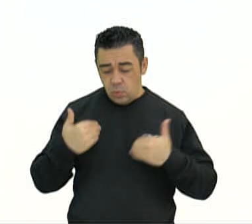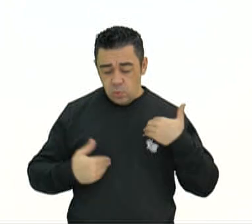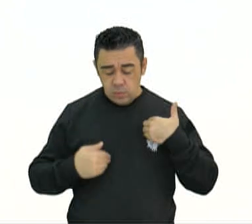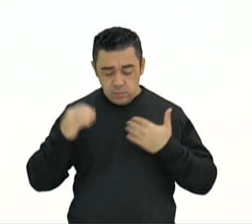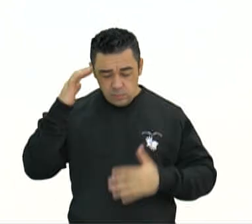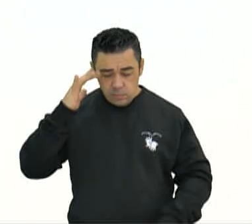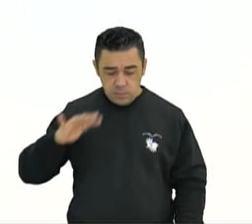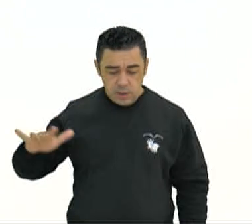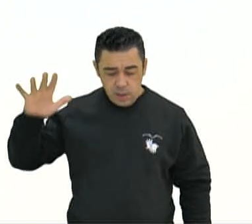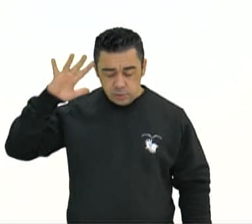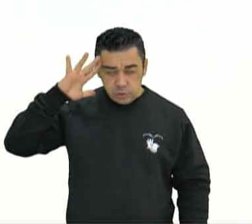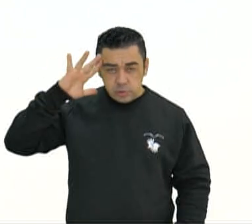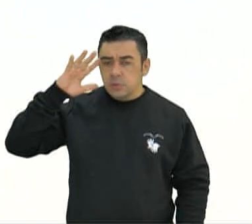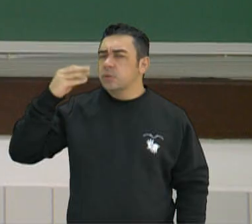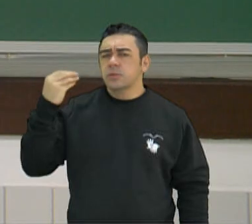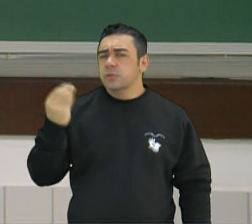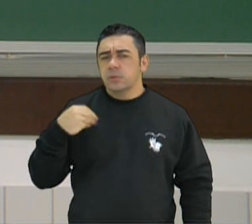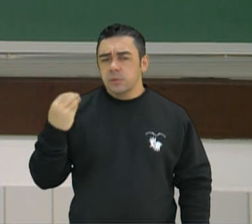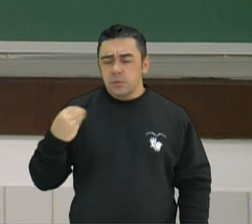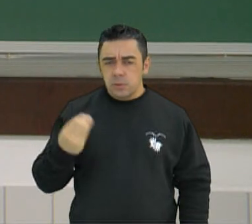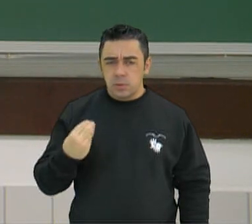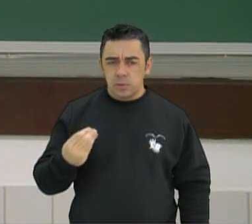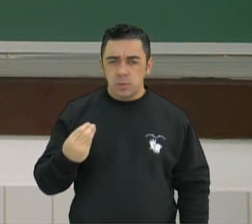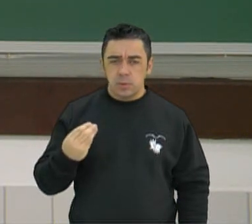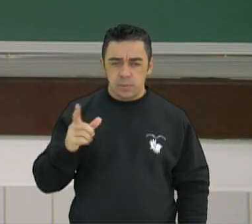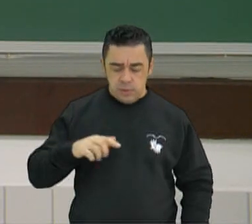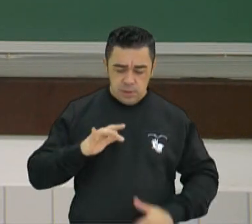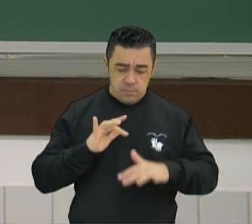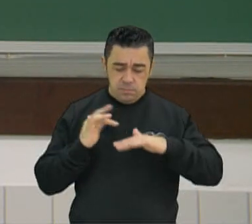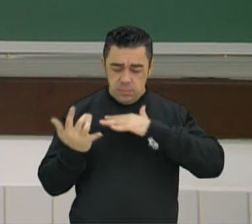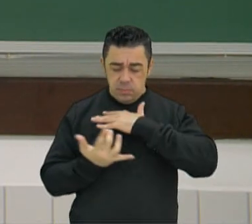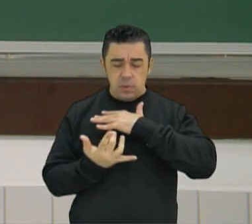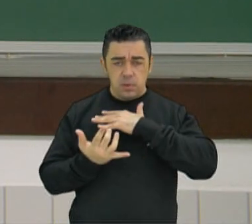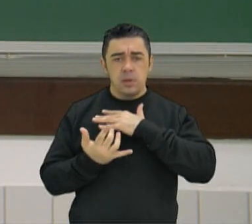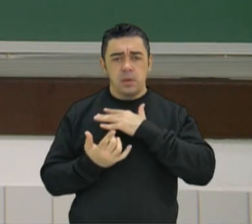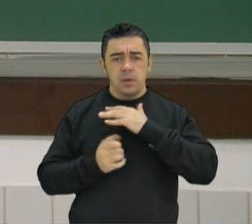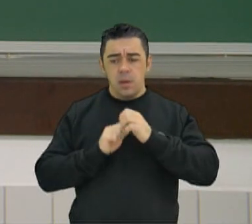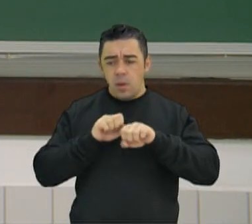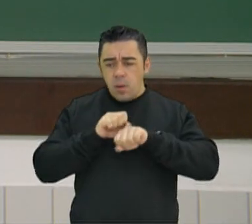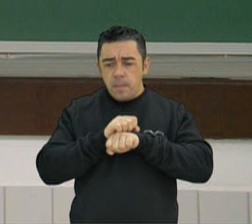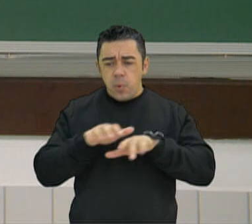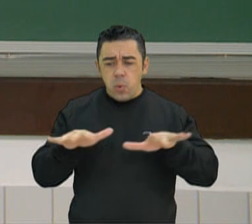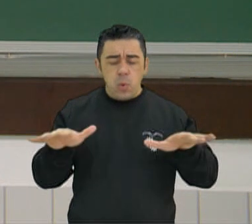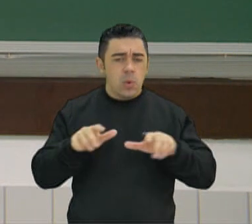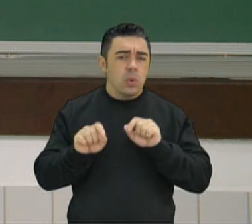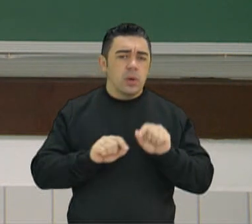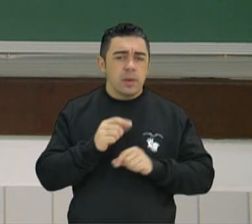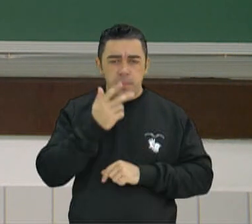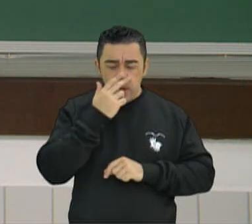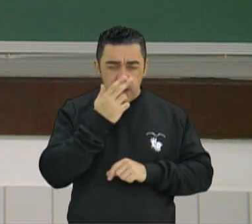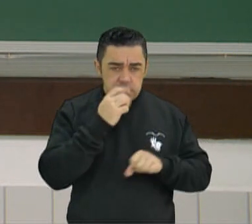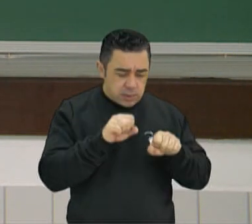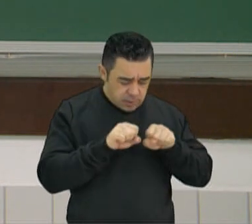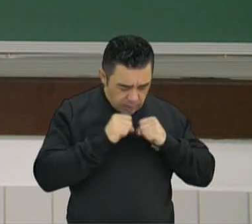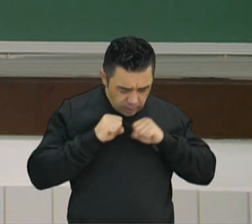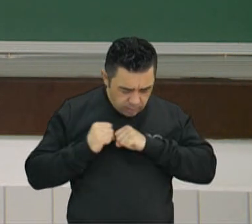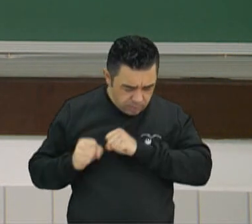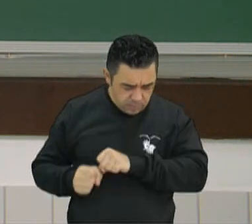corporal, percebe-se esse tratamento da indústria, das mídias, que vai fragmentando o corpo e